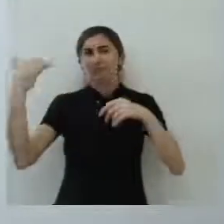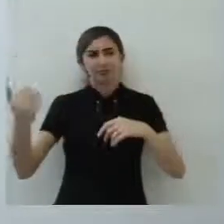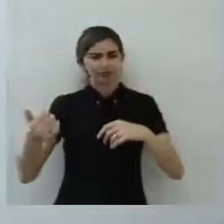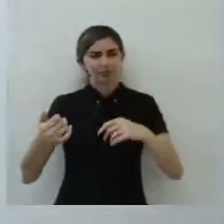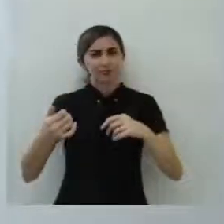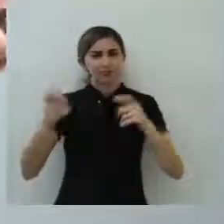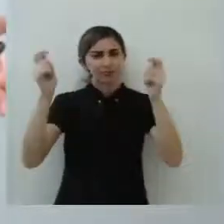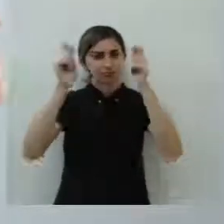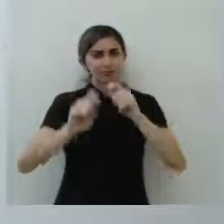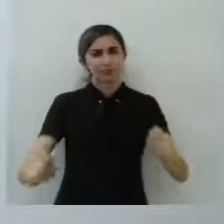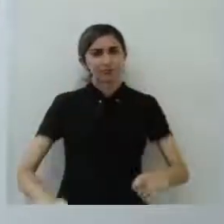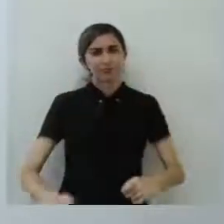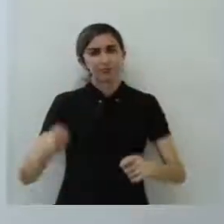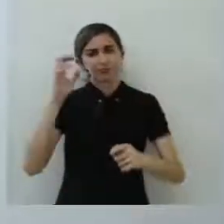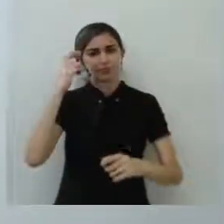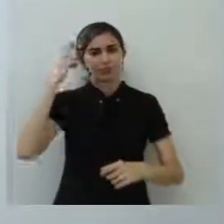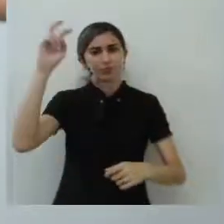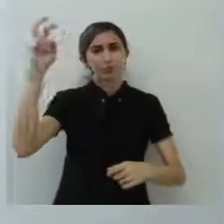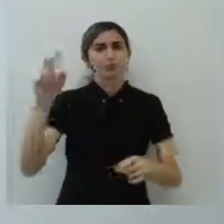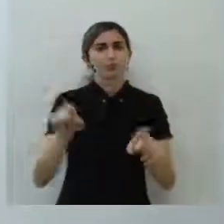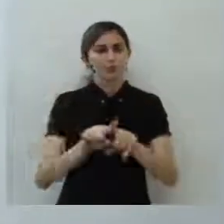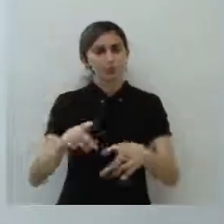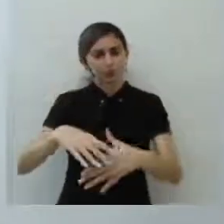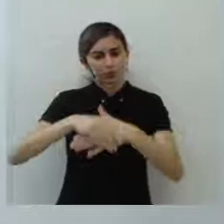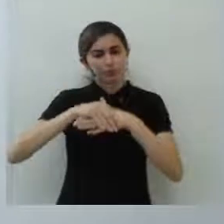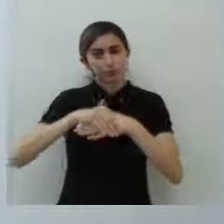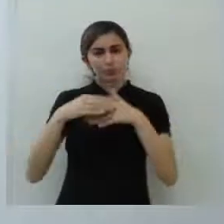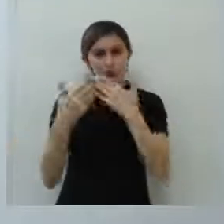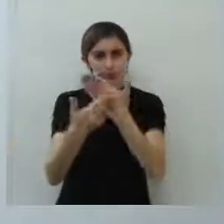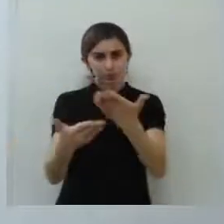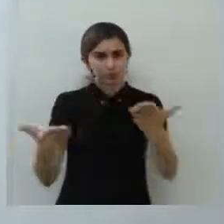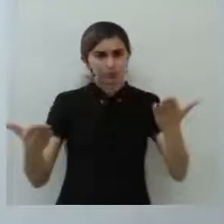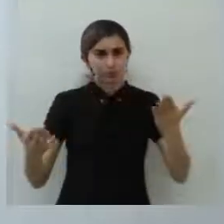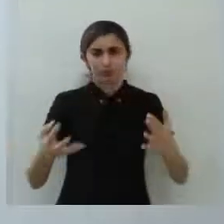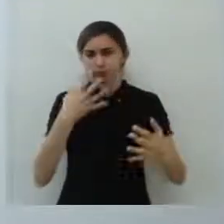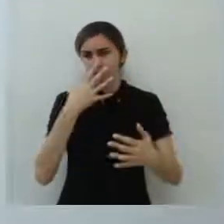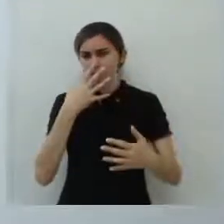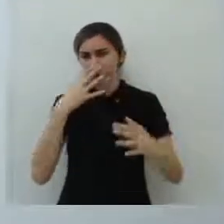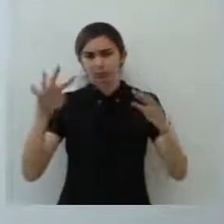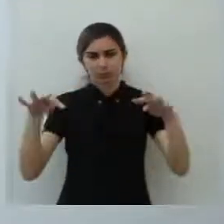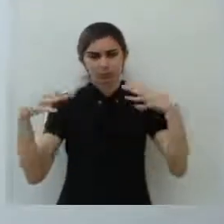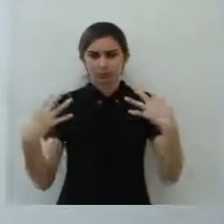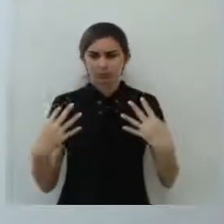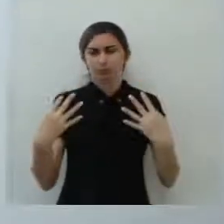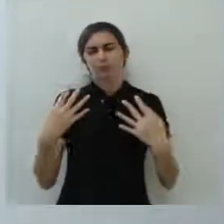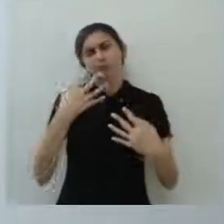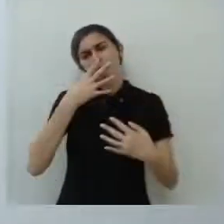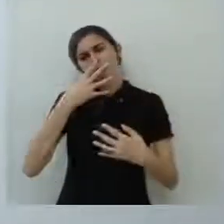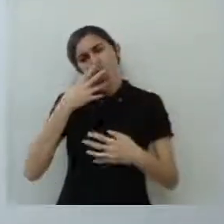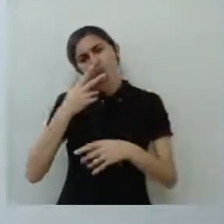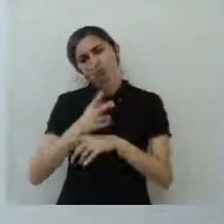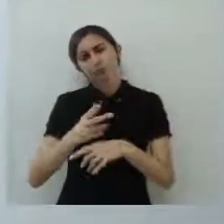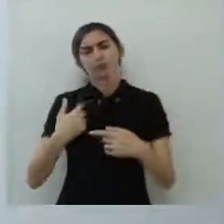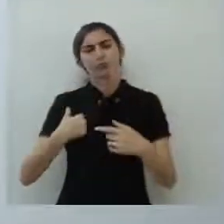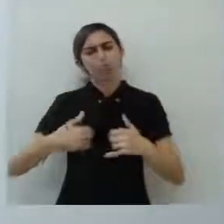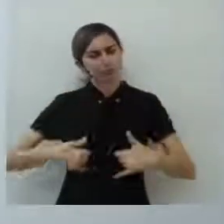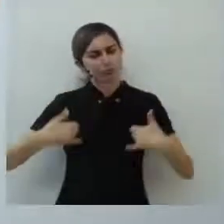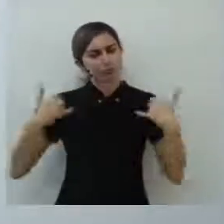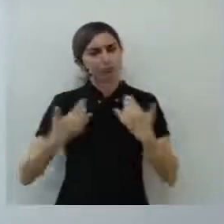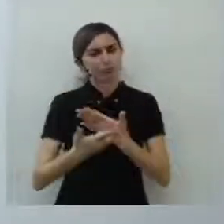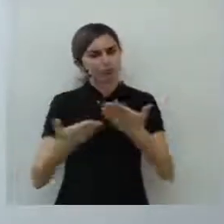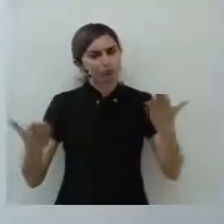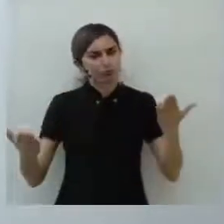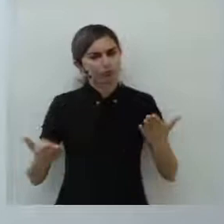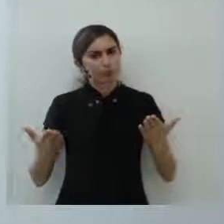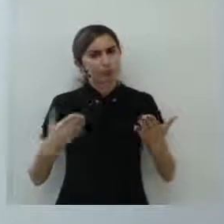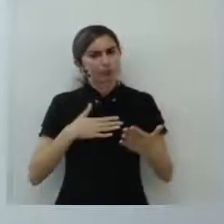campo artístico-cultural. Quero também cumprimentar você, da nossa audiência, você aí nos assistindo, é um motivo de orgulho, é